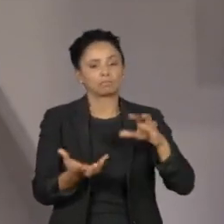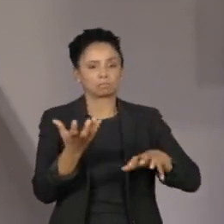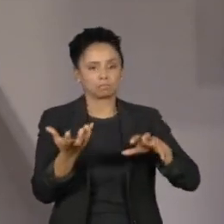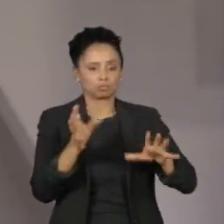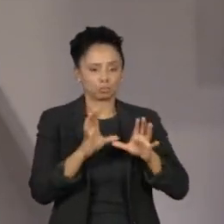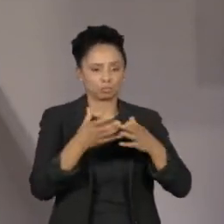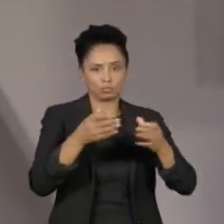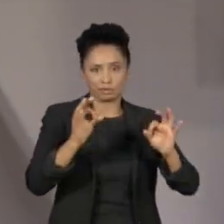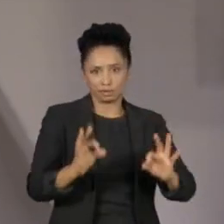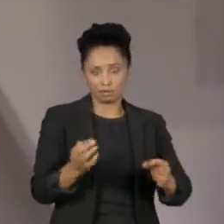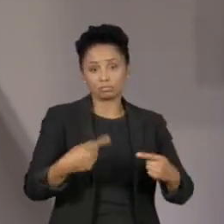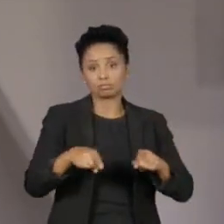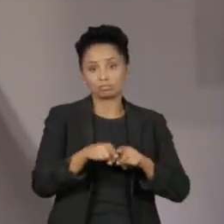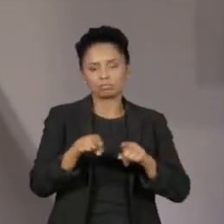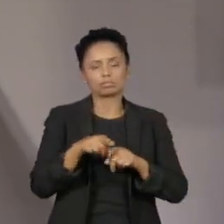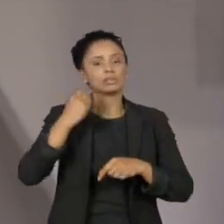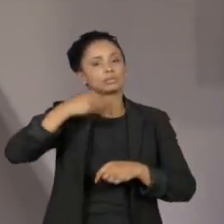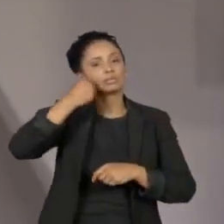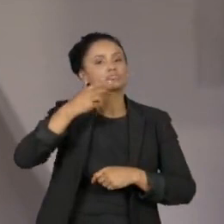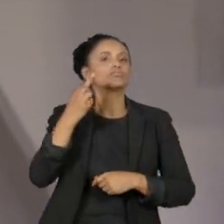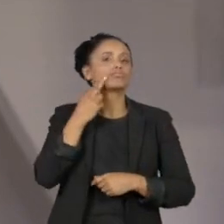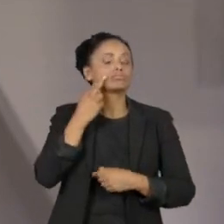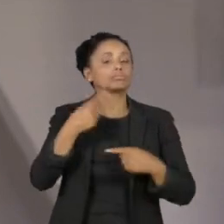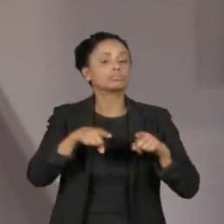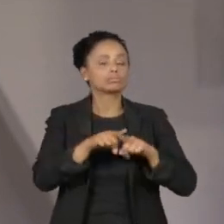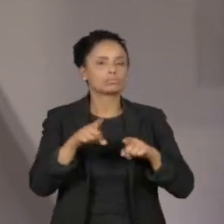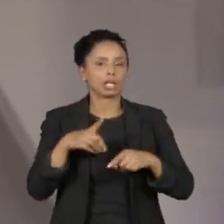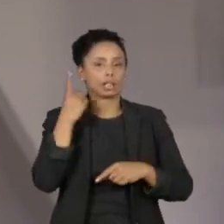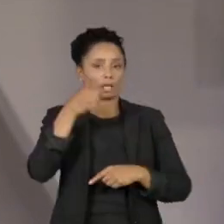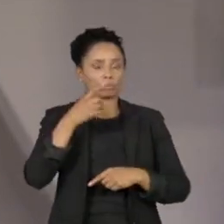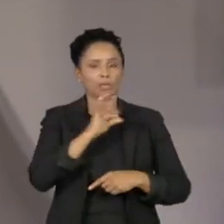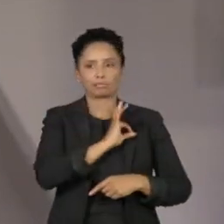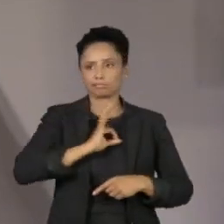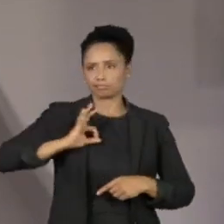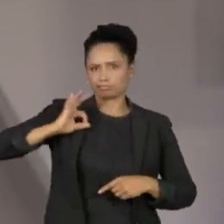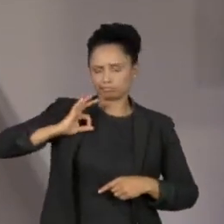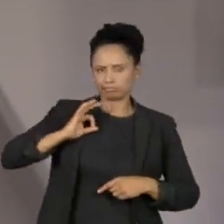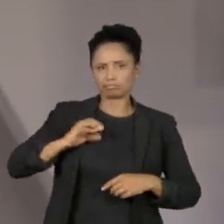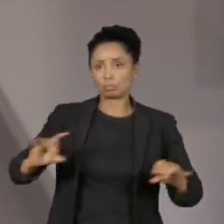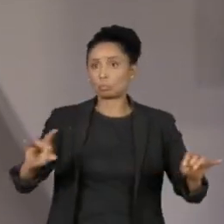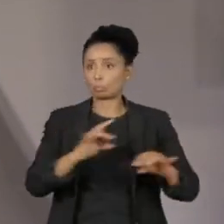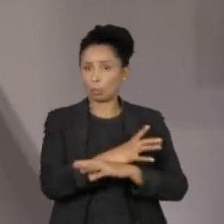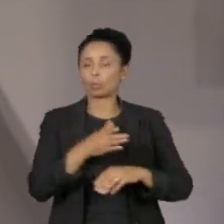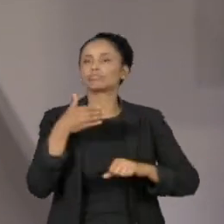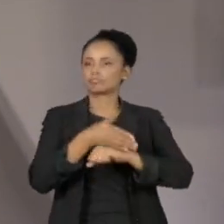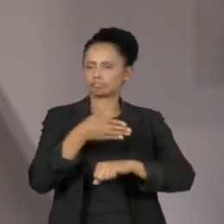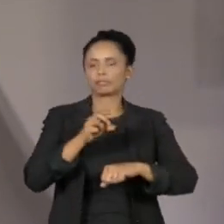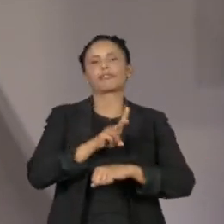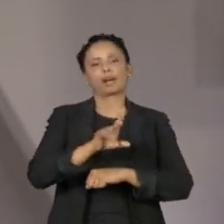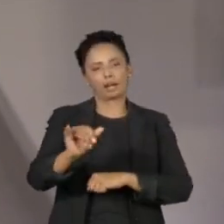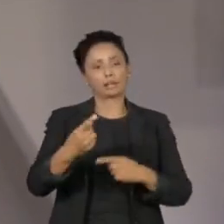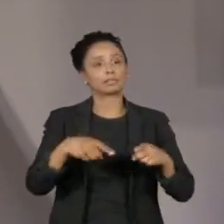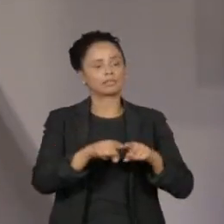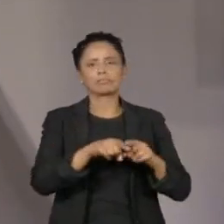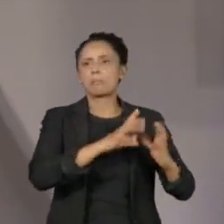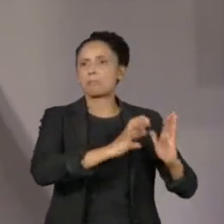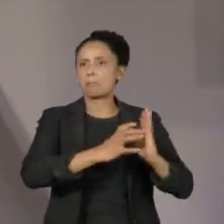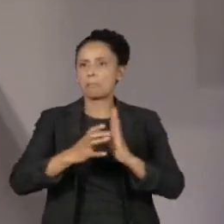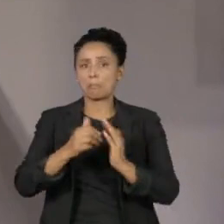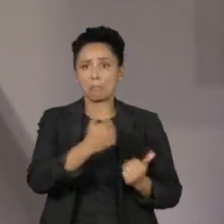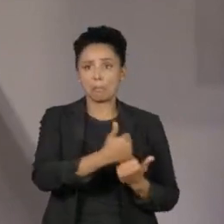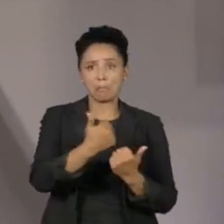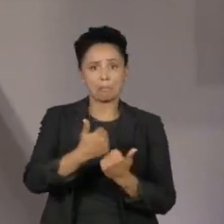A senadora Simone Tebet, do MDB, e a deputada Marina Silva, da Rede, vão participar. Os partidos que